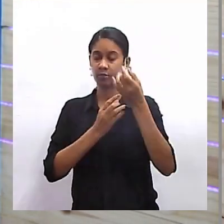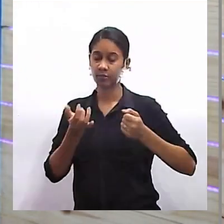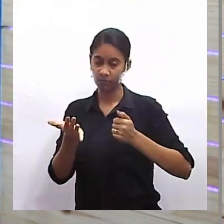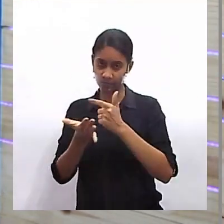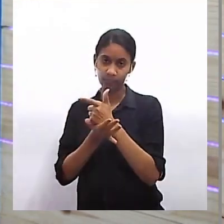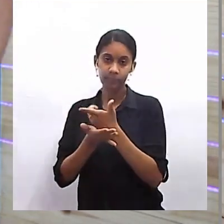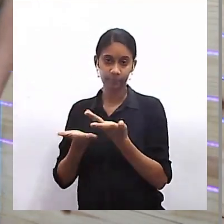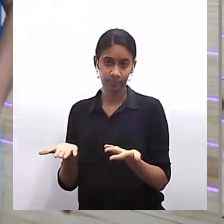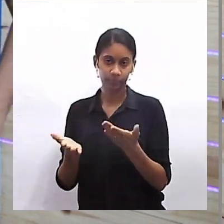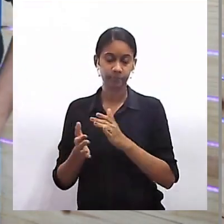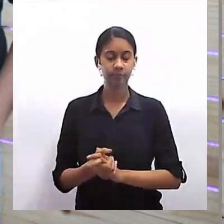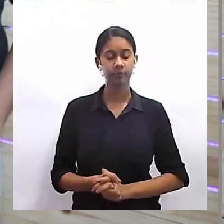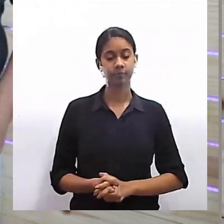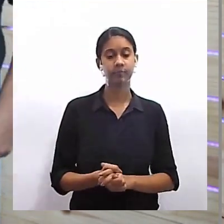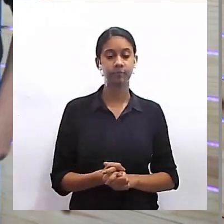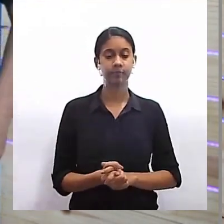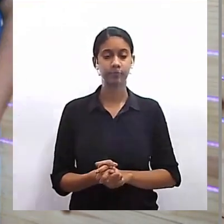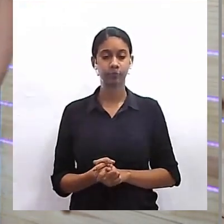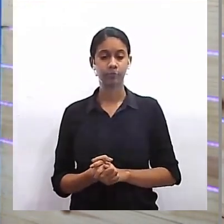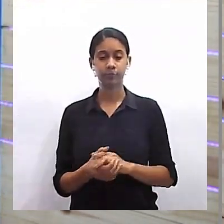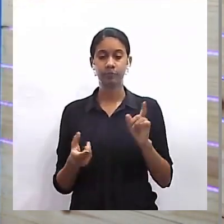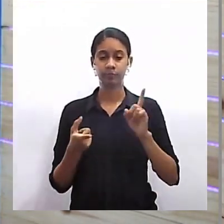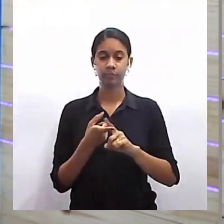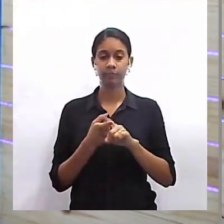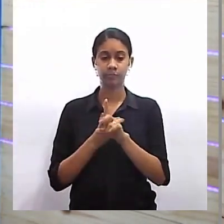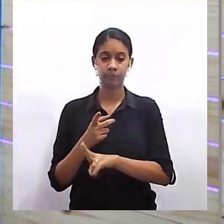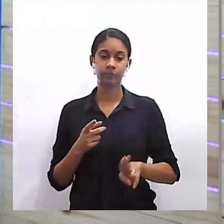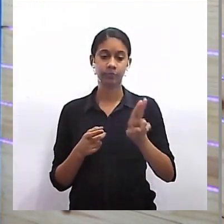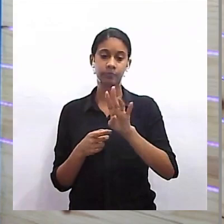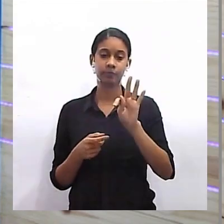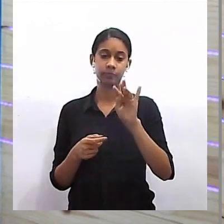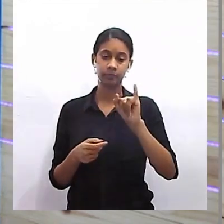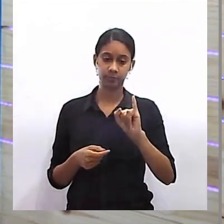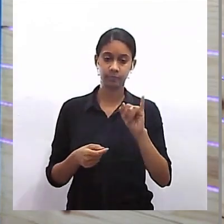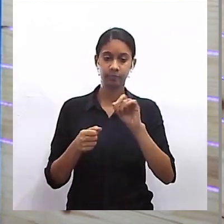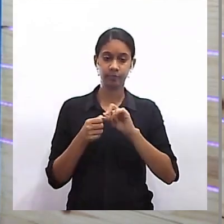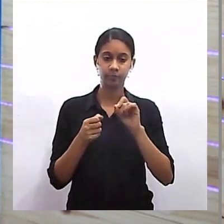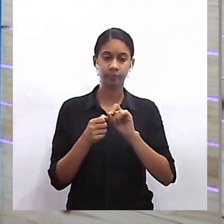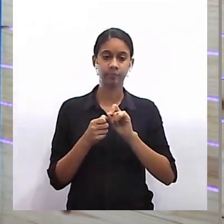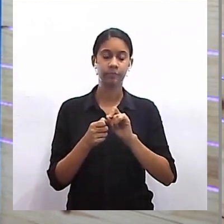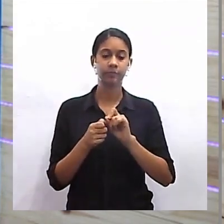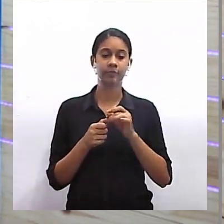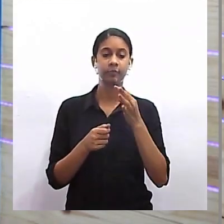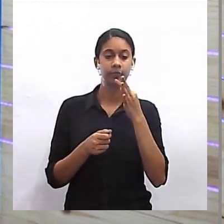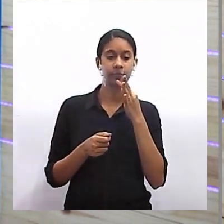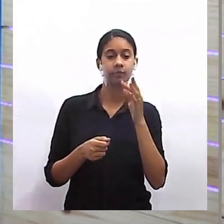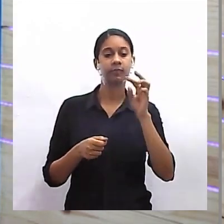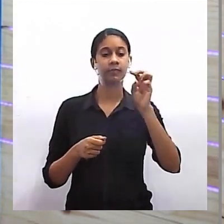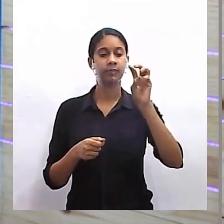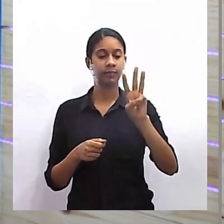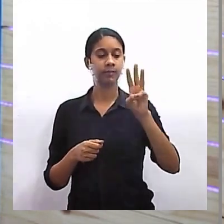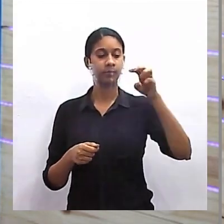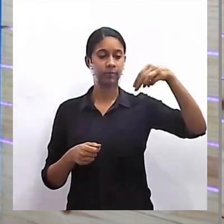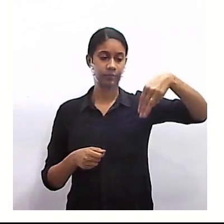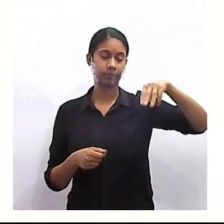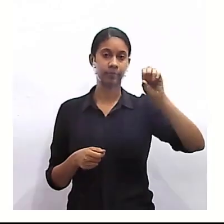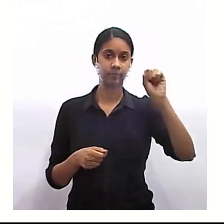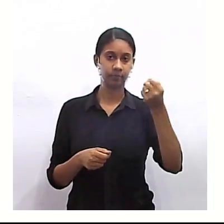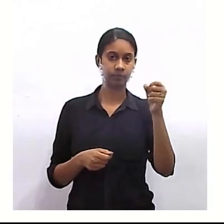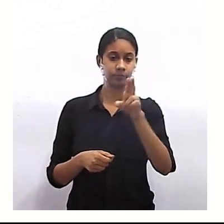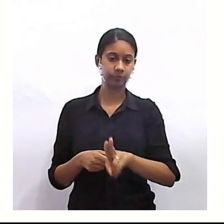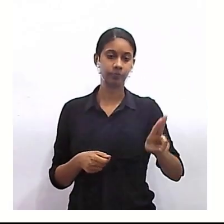Adoção de ferramentas de TI para a gestão de estoques, o famoso WMS, né? Que é Sistema